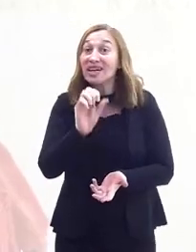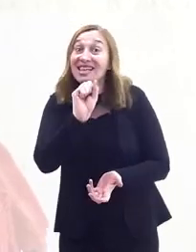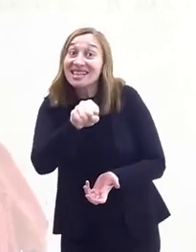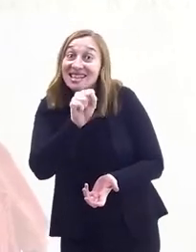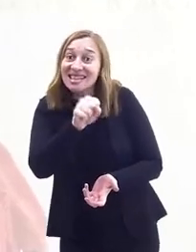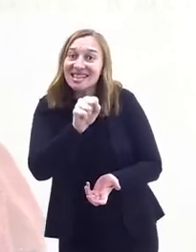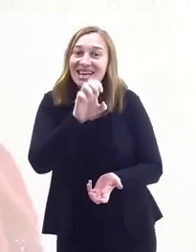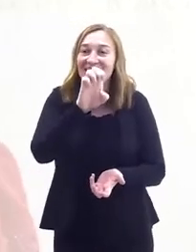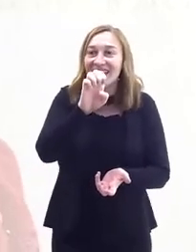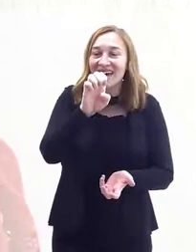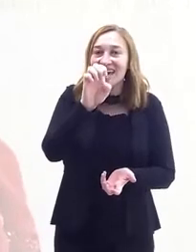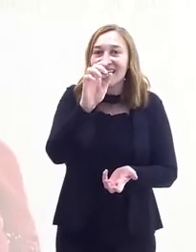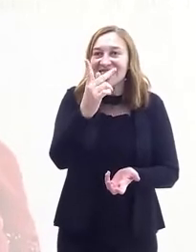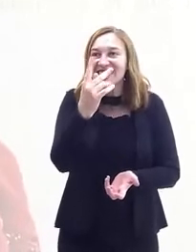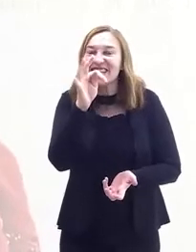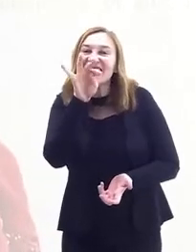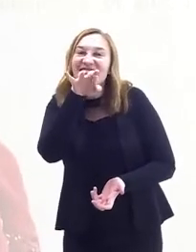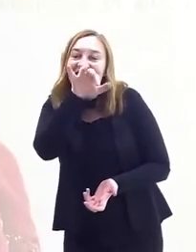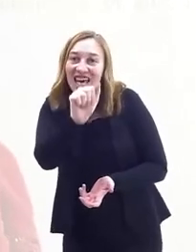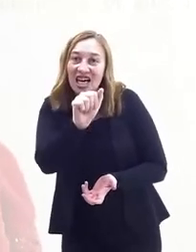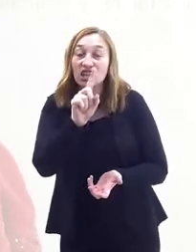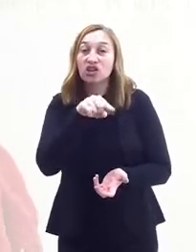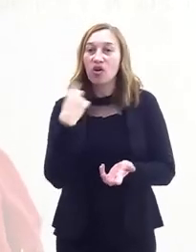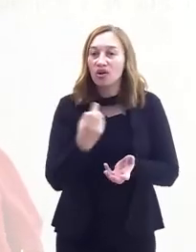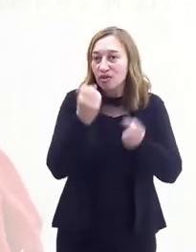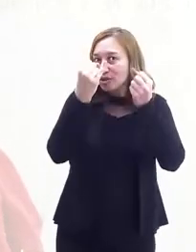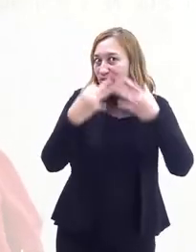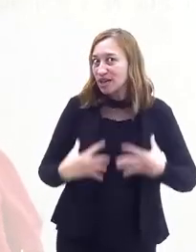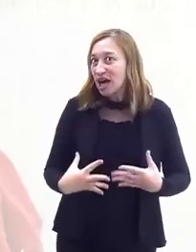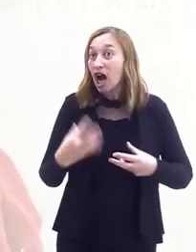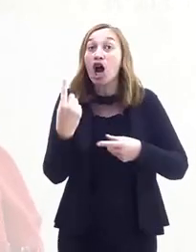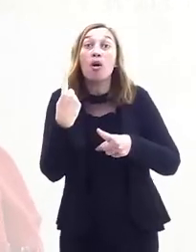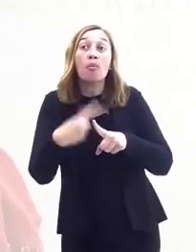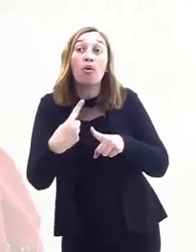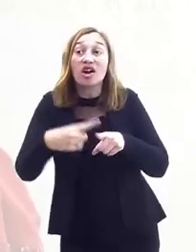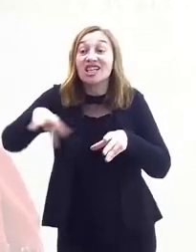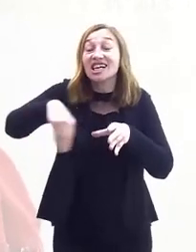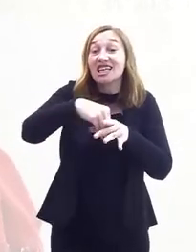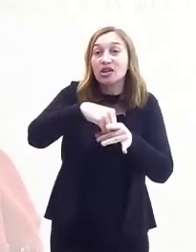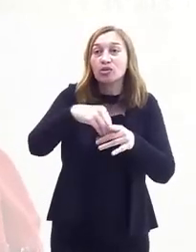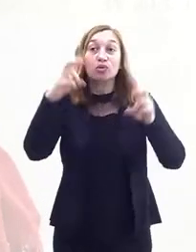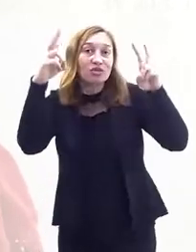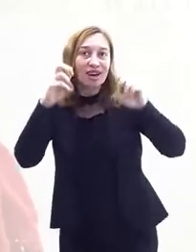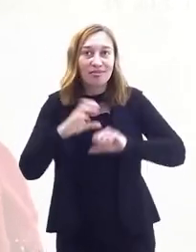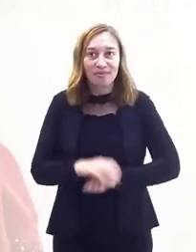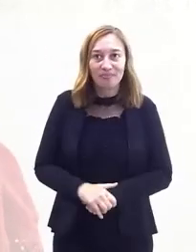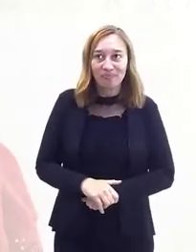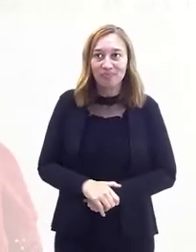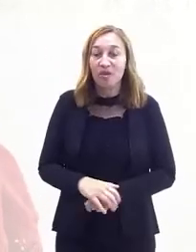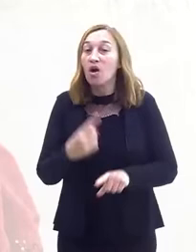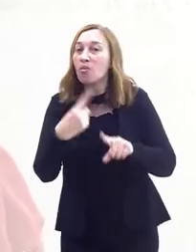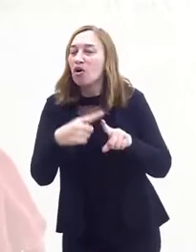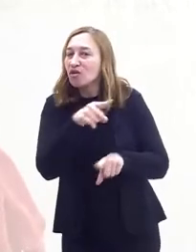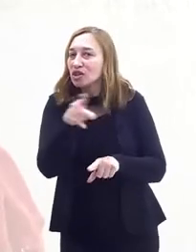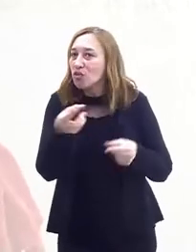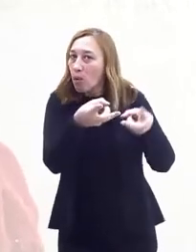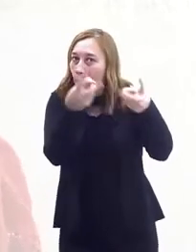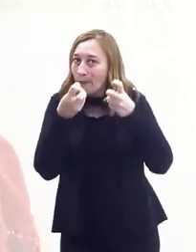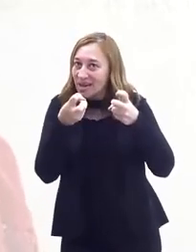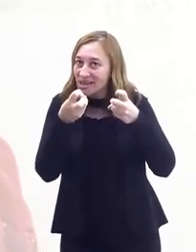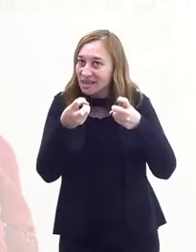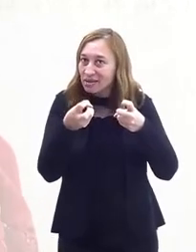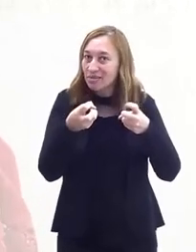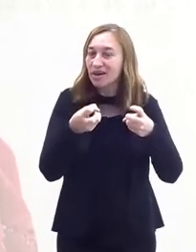justamente o que nós vamos explicar. Por que que eu disse a vocês que está dentro do tema? Porque vocês vão notar